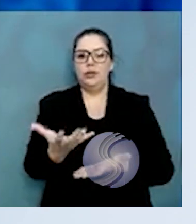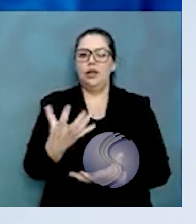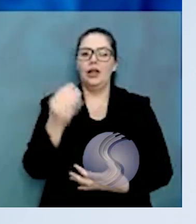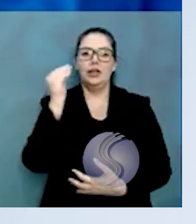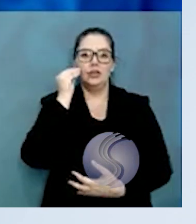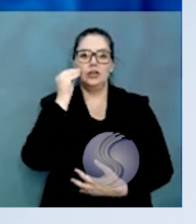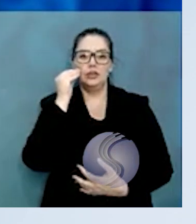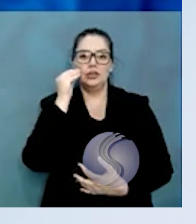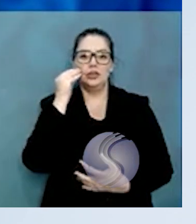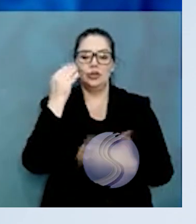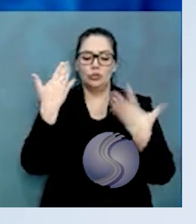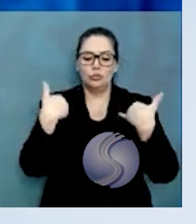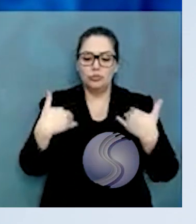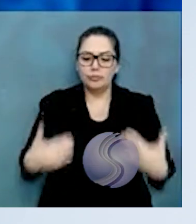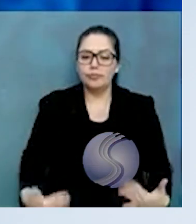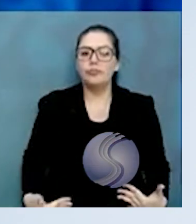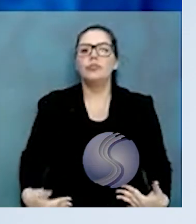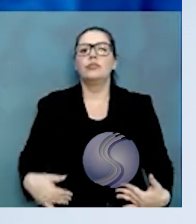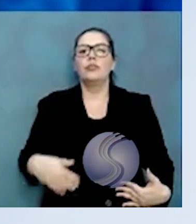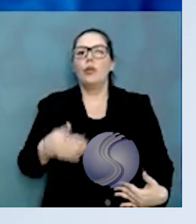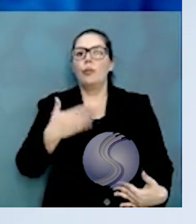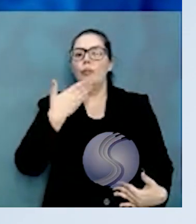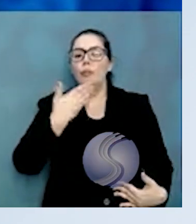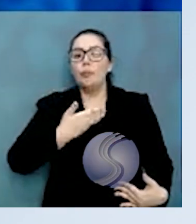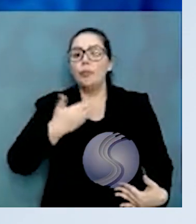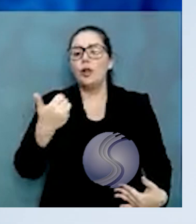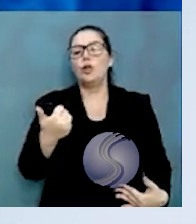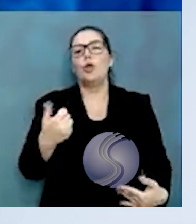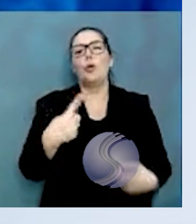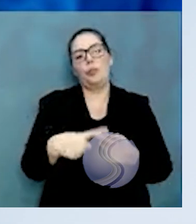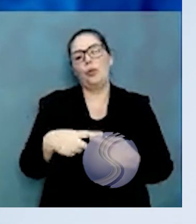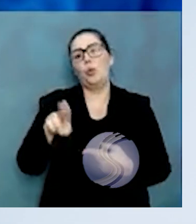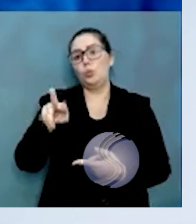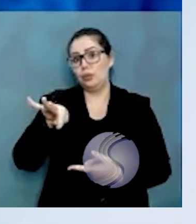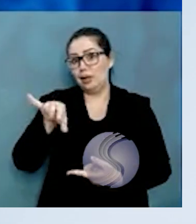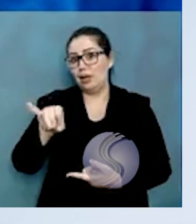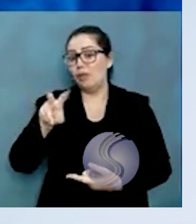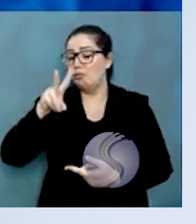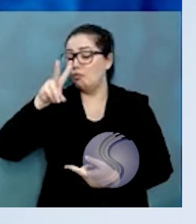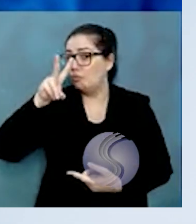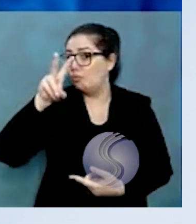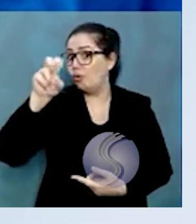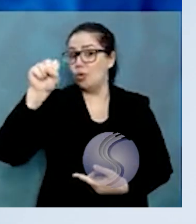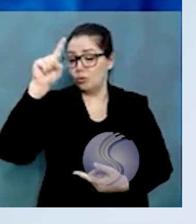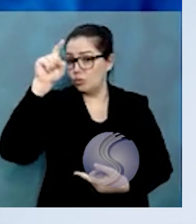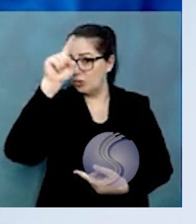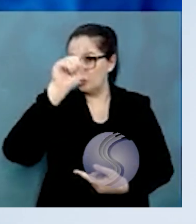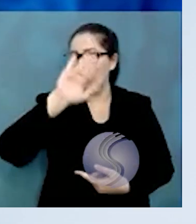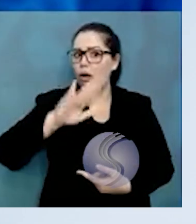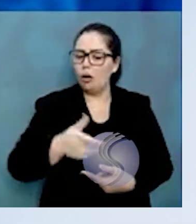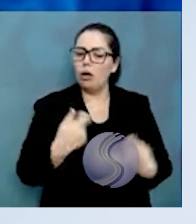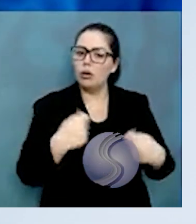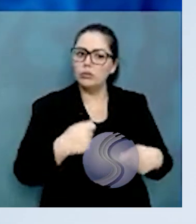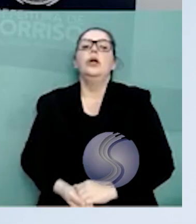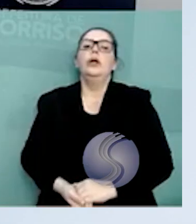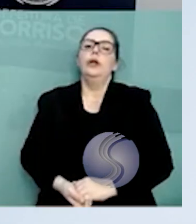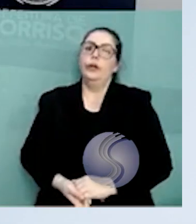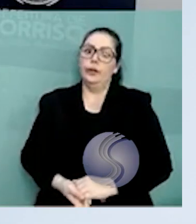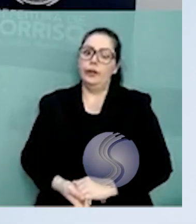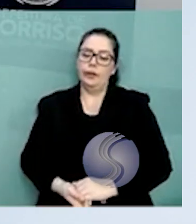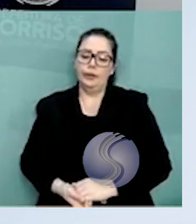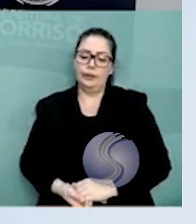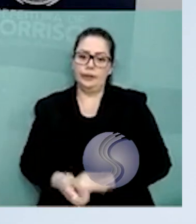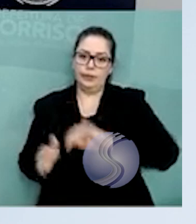pessoa muito debilitada e ela precisa agora passar por um procedimento de recuperação da sua energia.